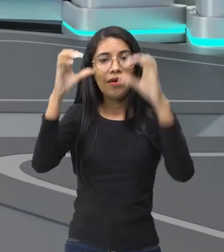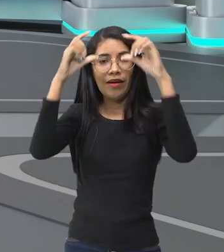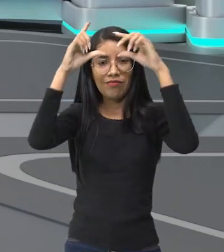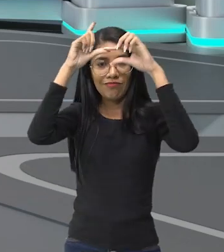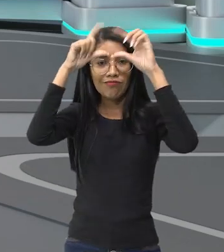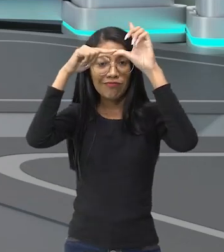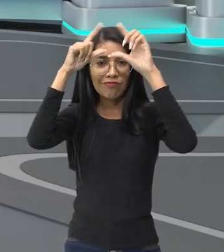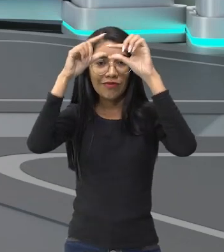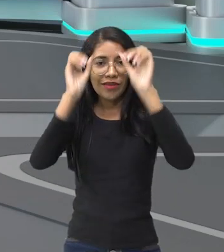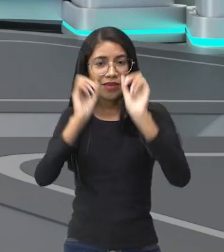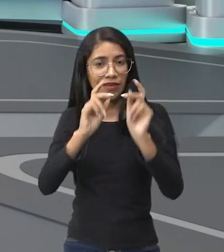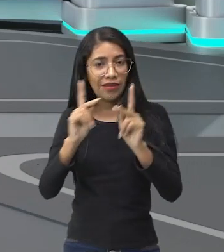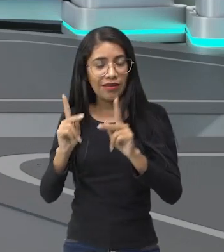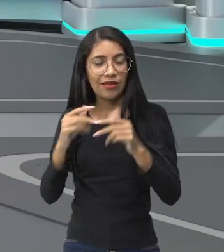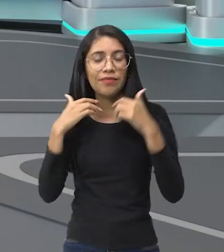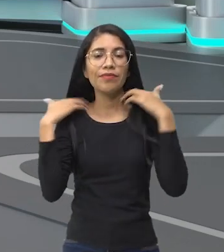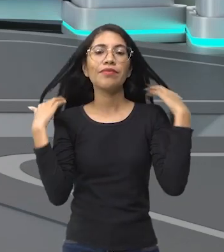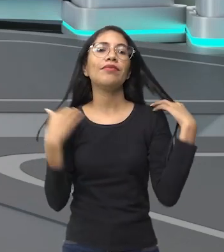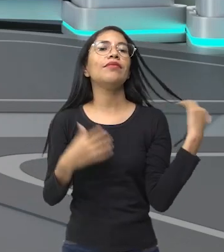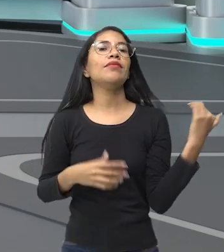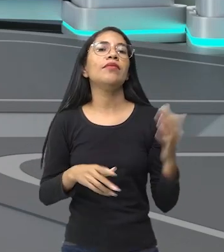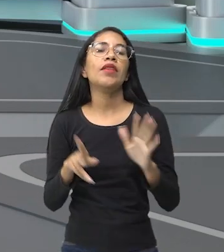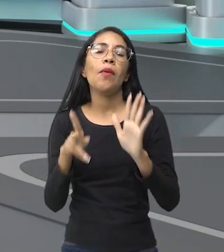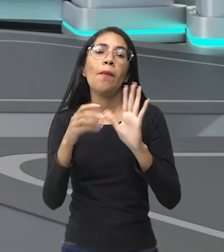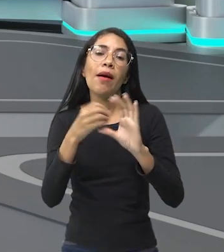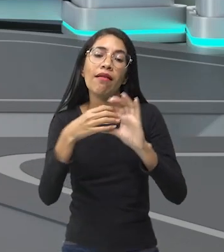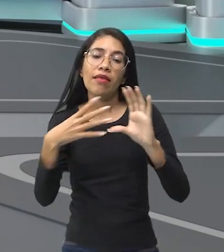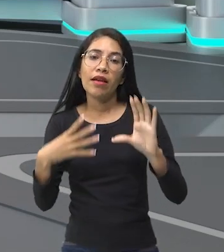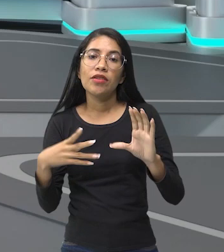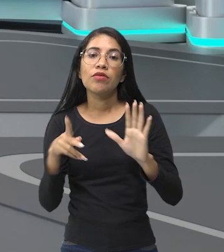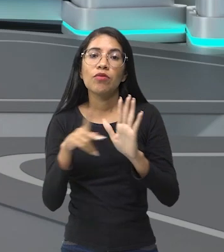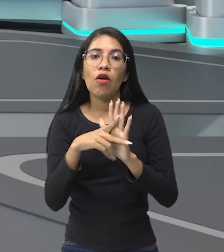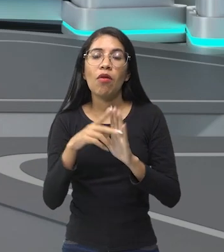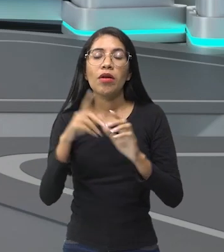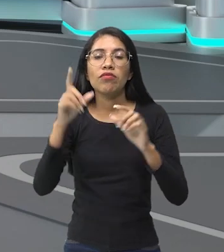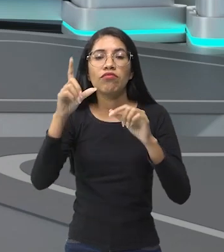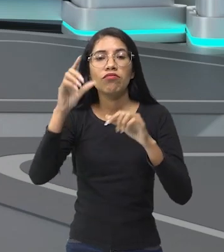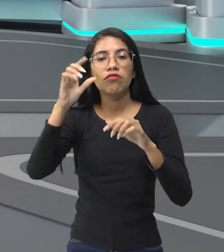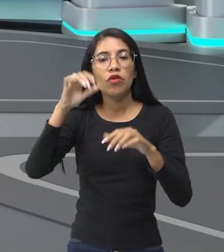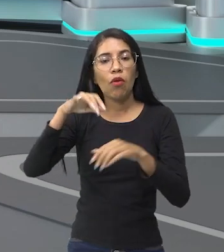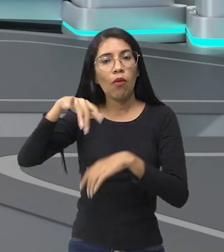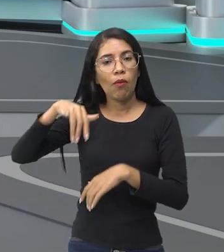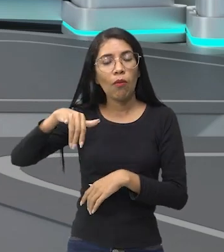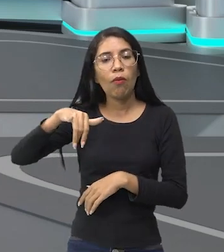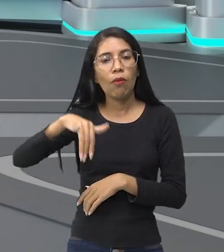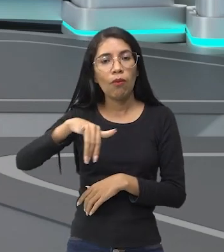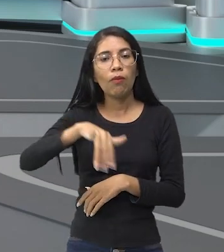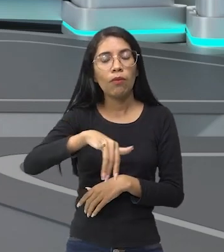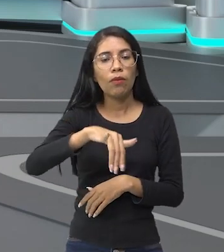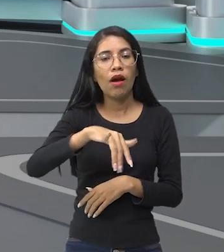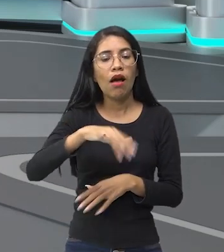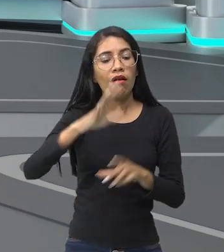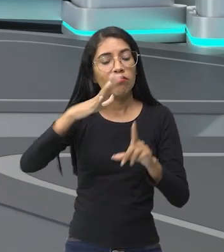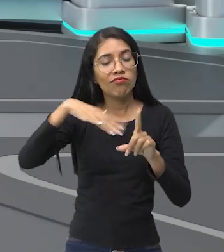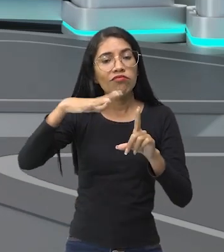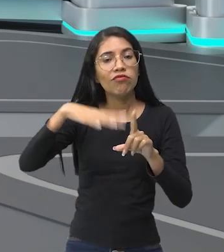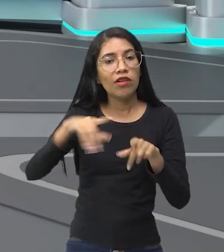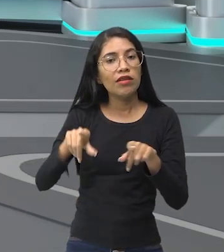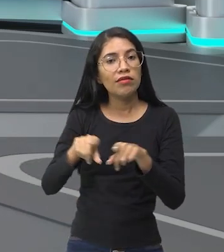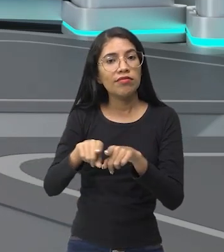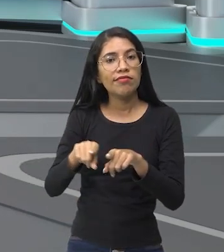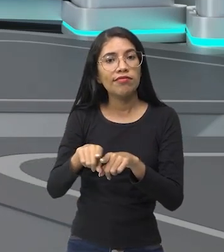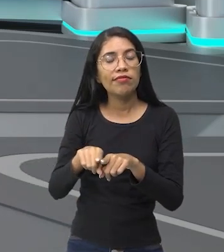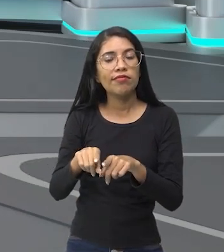bom? Então, aqui nós temos uma caracterização, né, do boi-bumbá, que teve essa influência, como